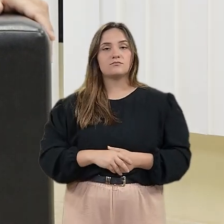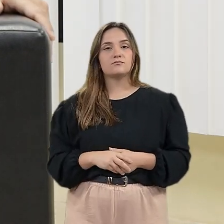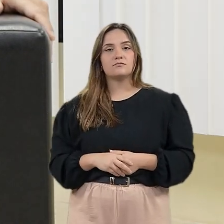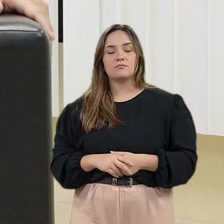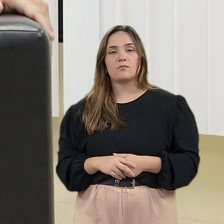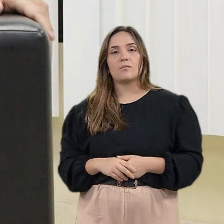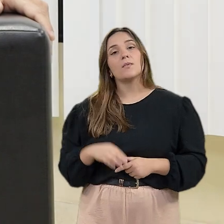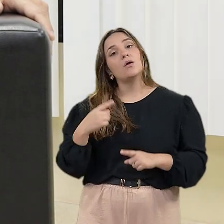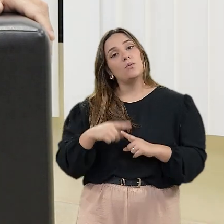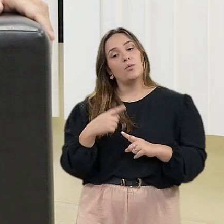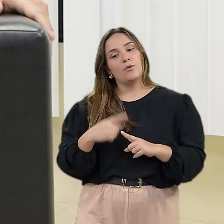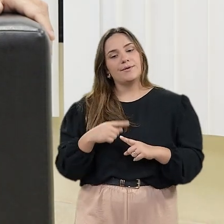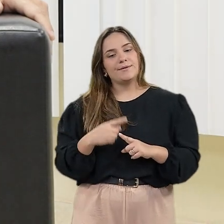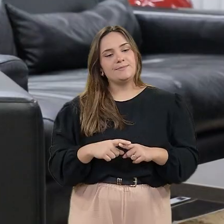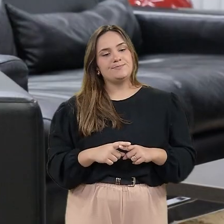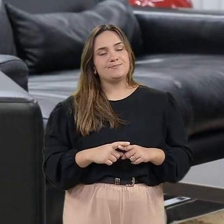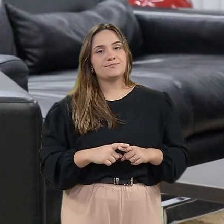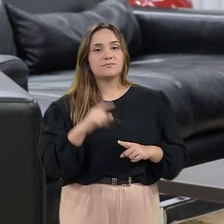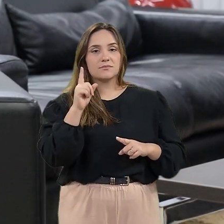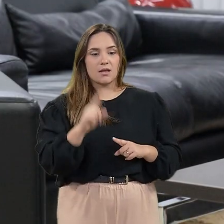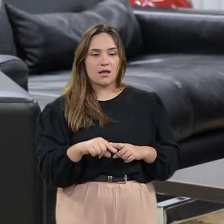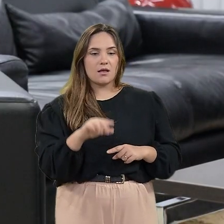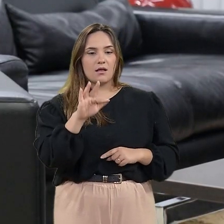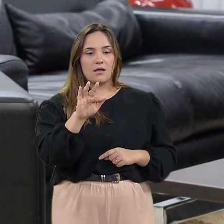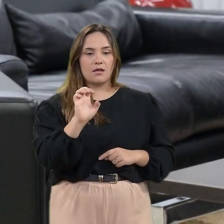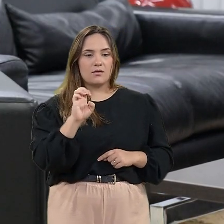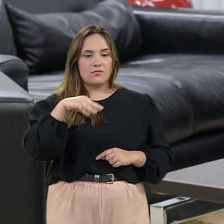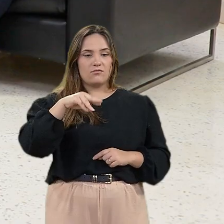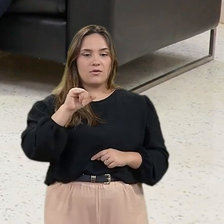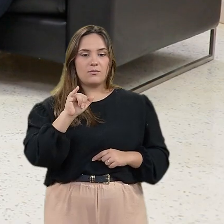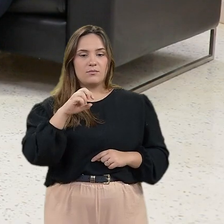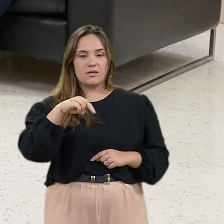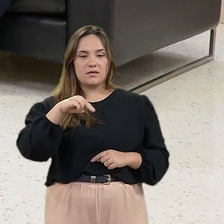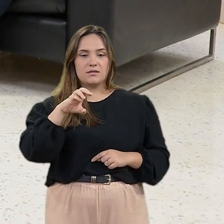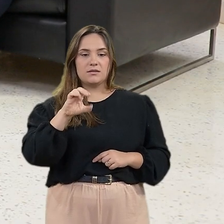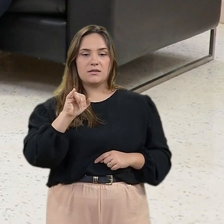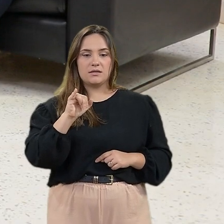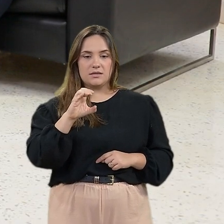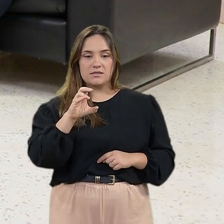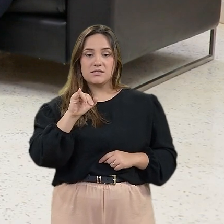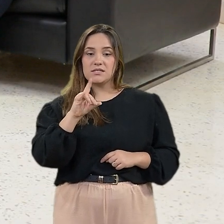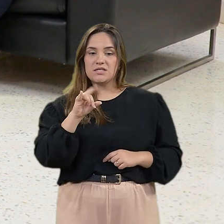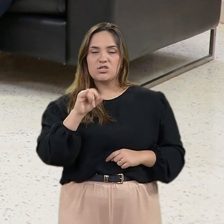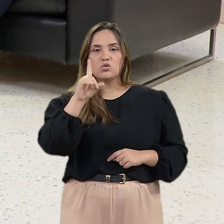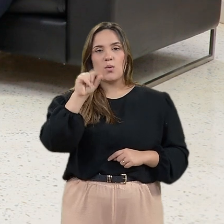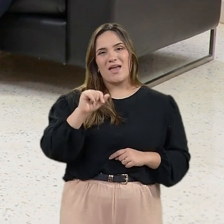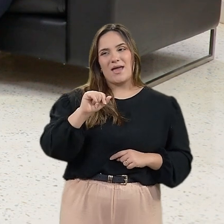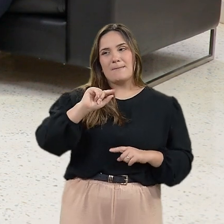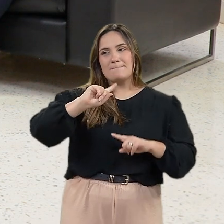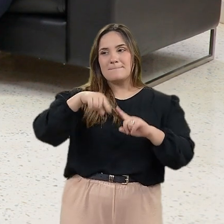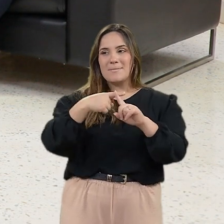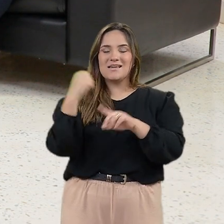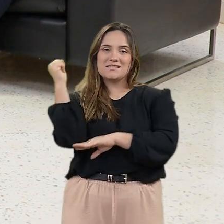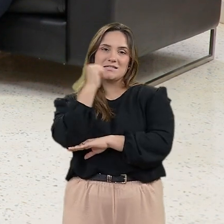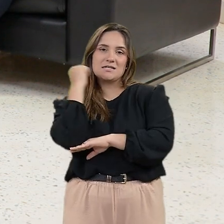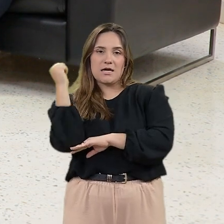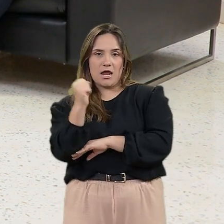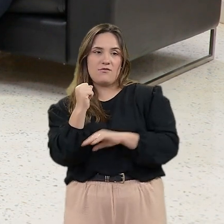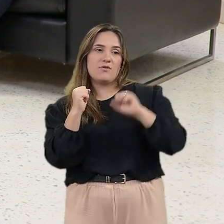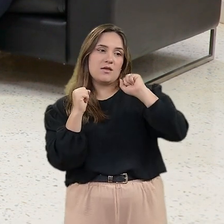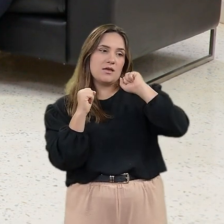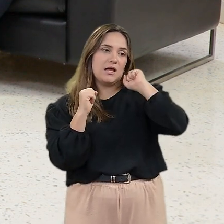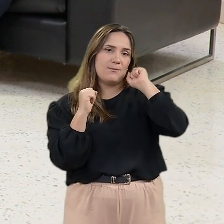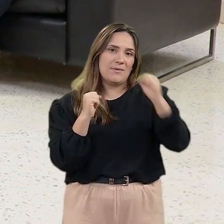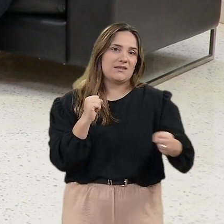percebia que o feminicídio como qualificadora, ele foi sim um avanço em comparação a antes, que isso não